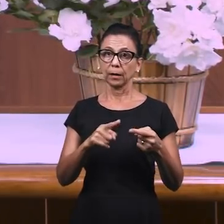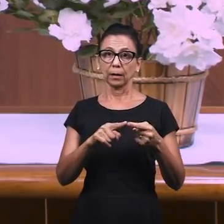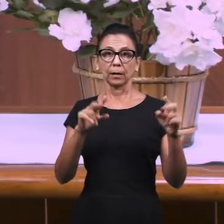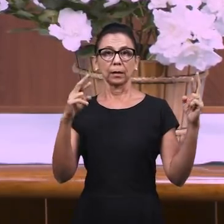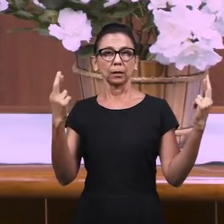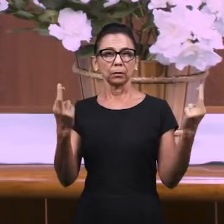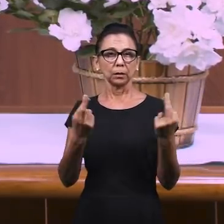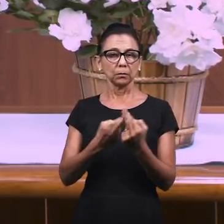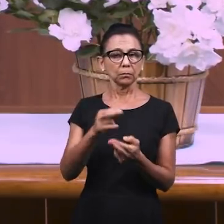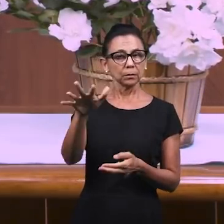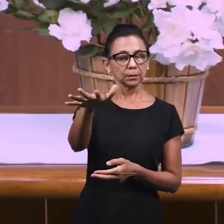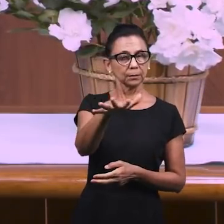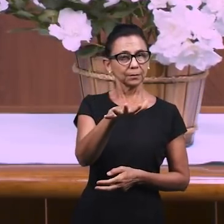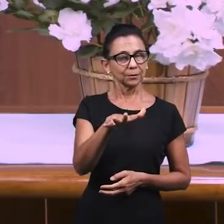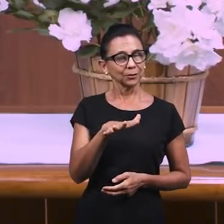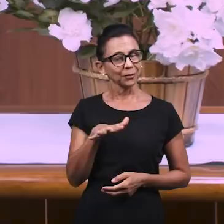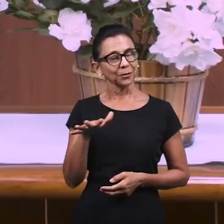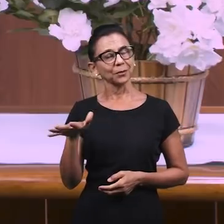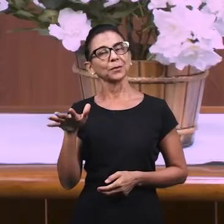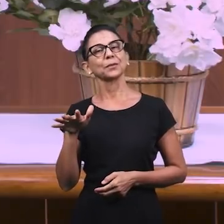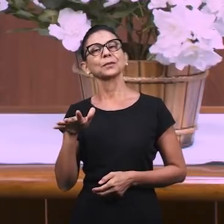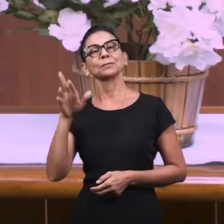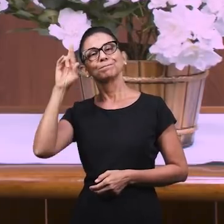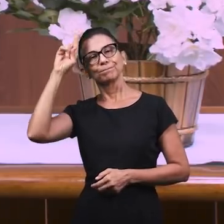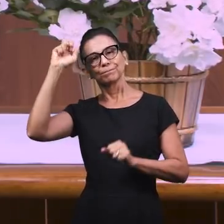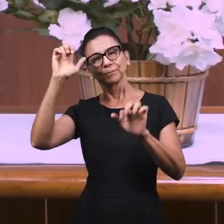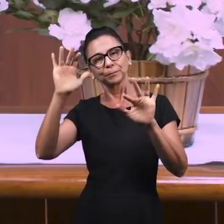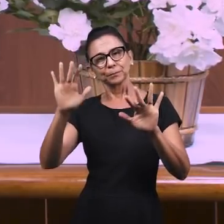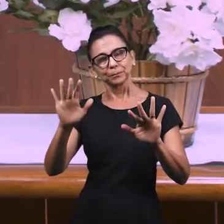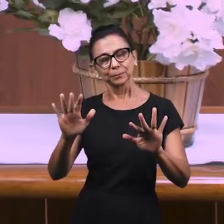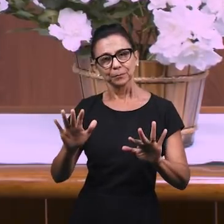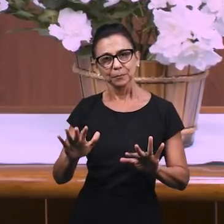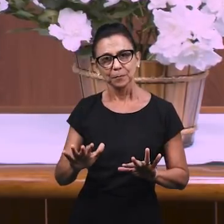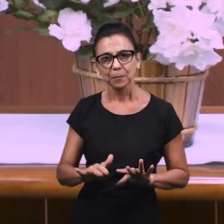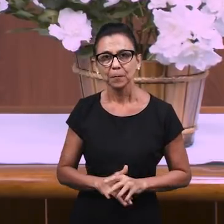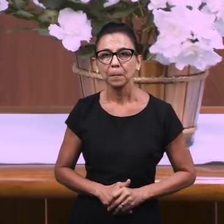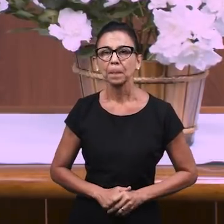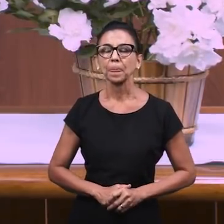realizados, as reuniões nas áreas, nas regiões, e que